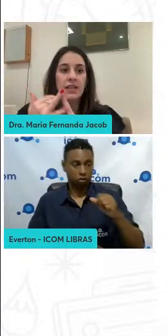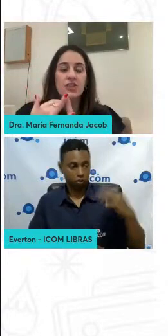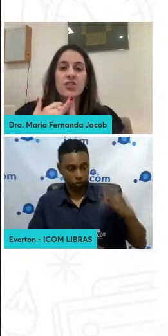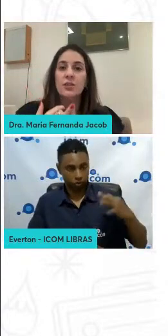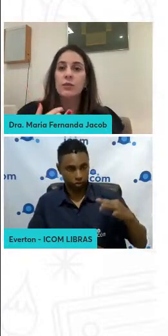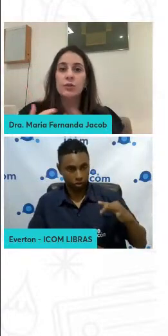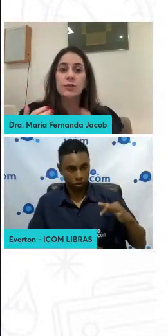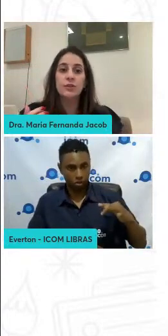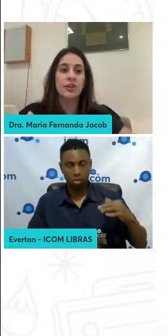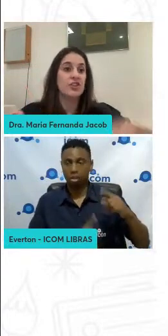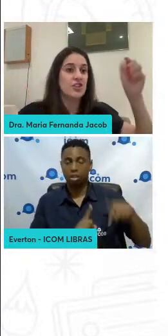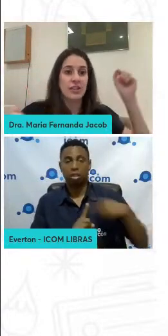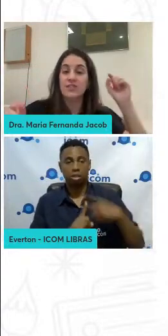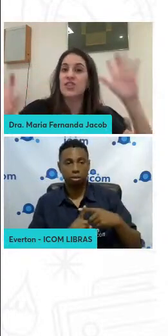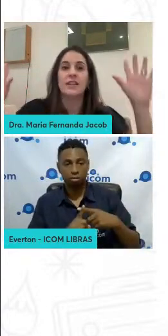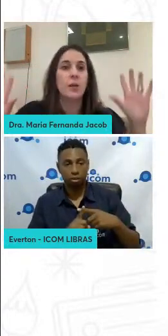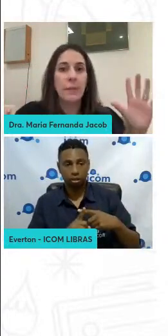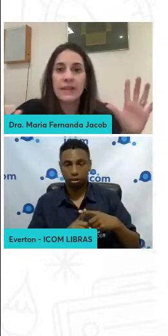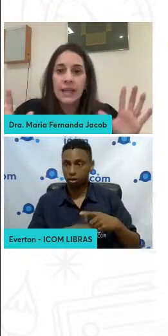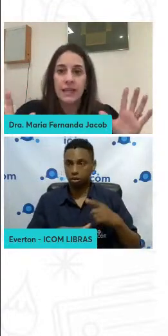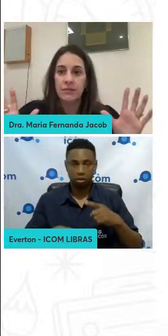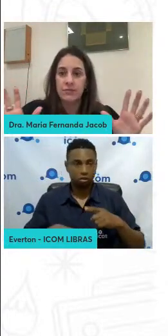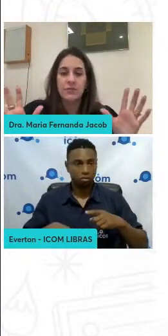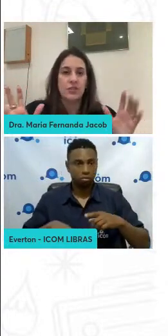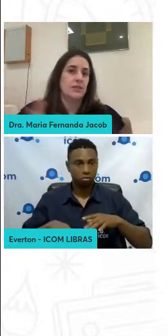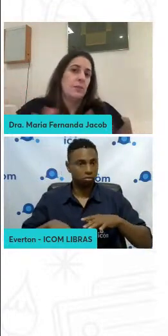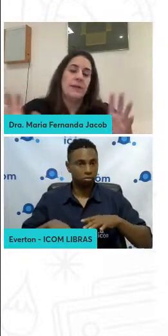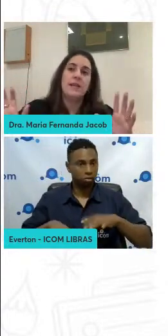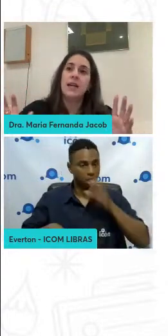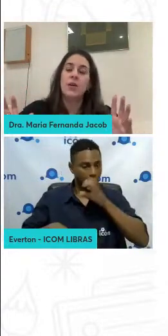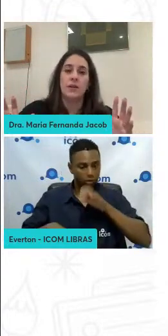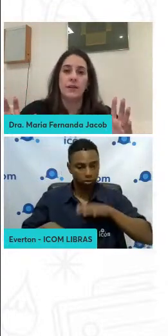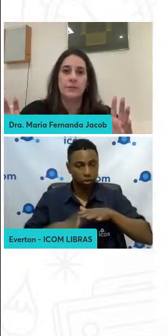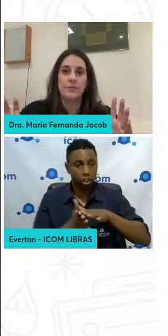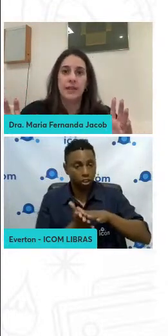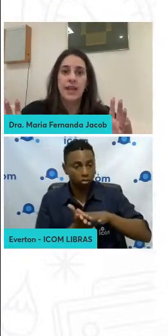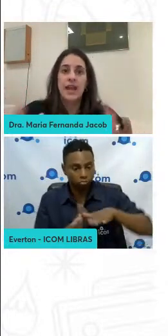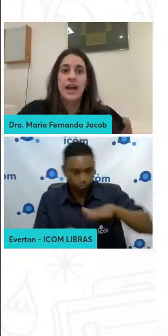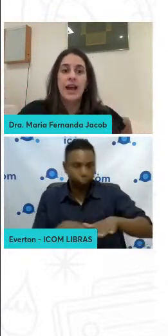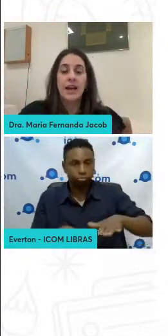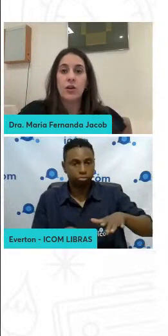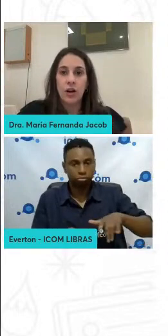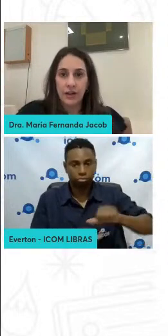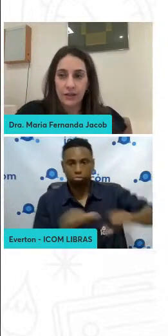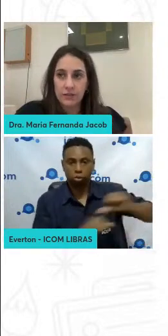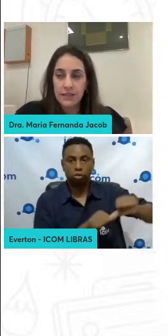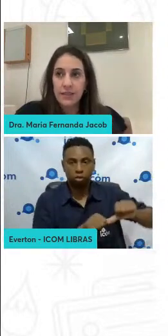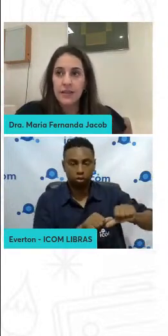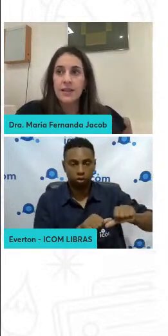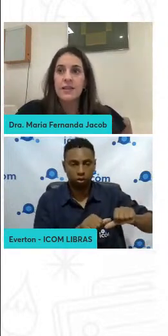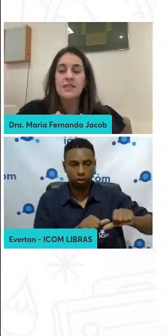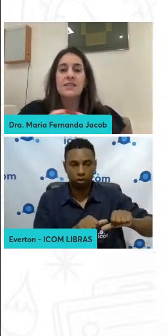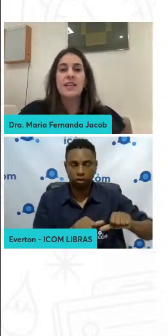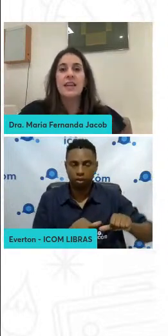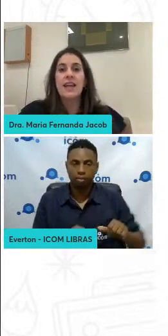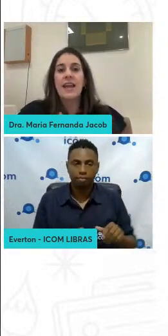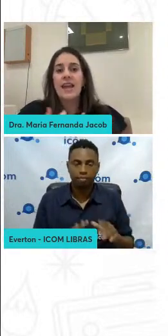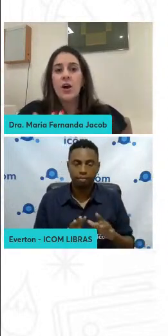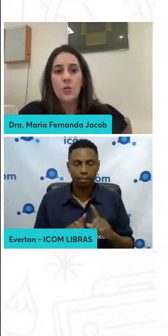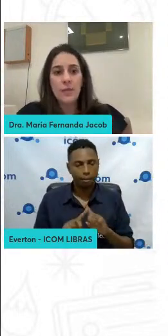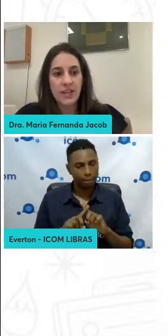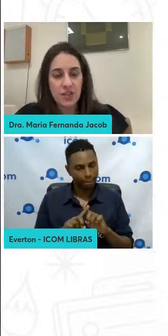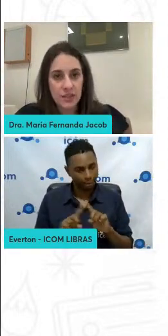manda também estímulo motor de tira teu pé daí agora. Agora,